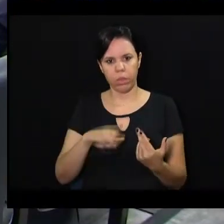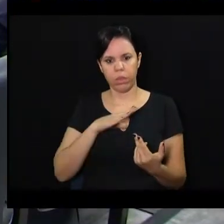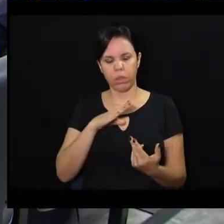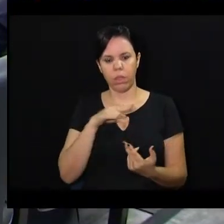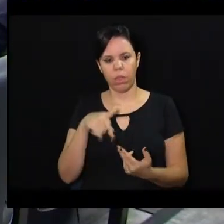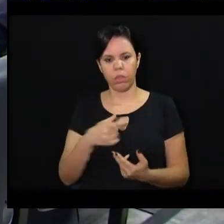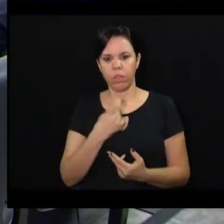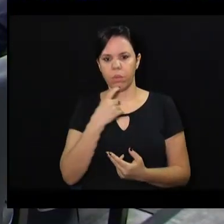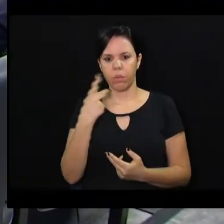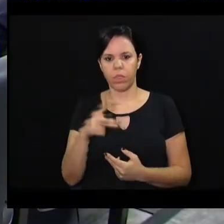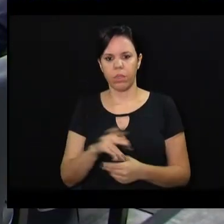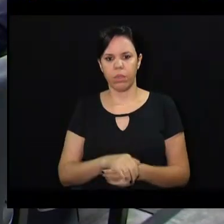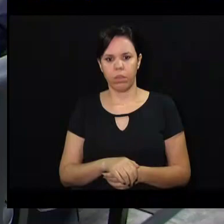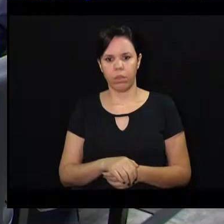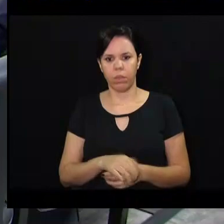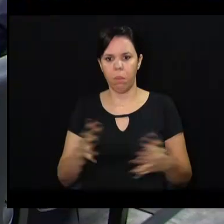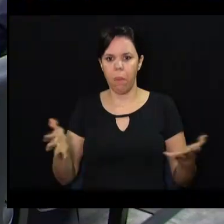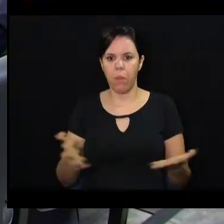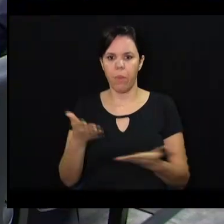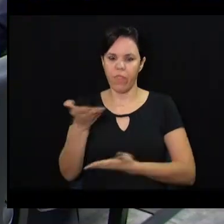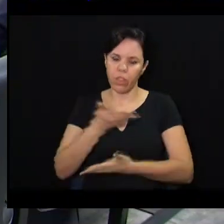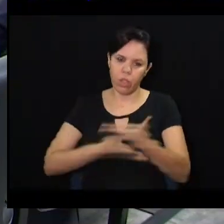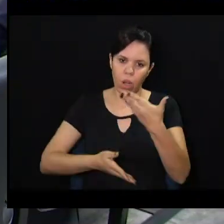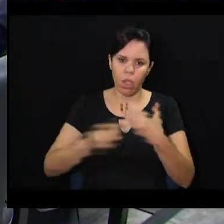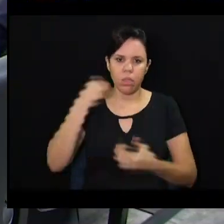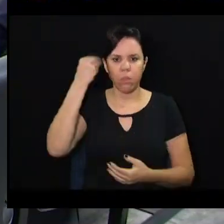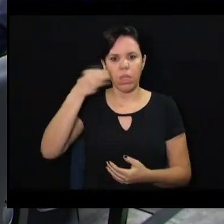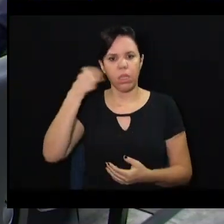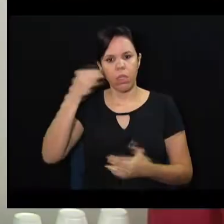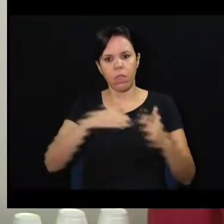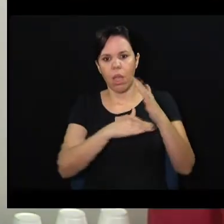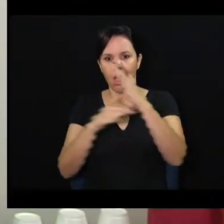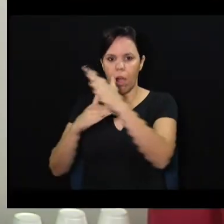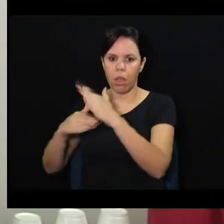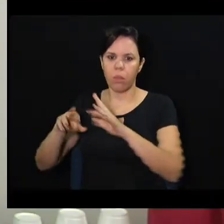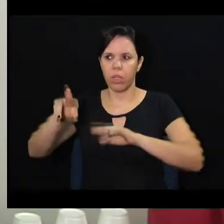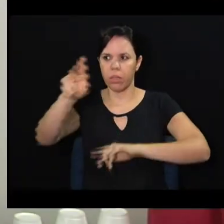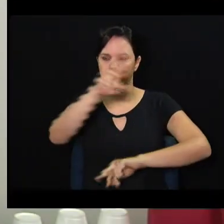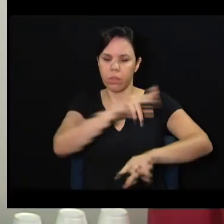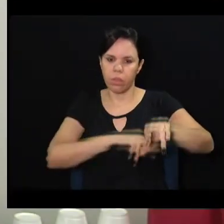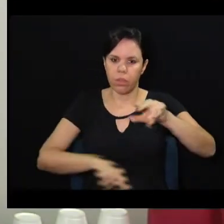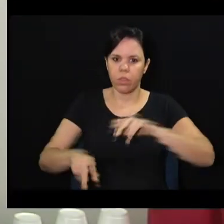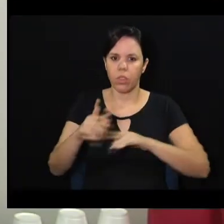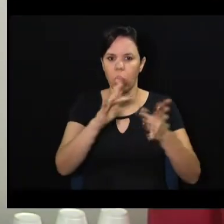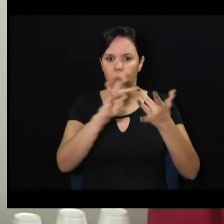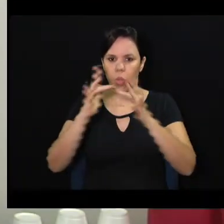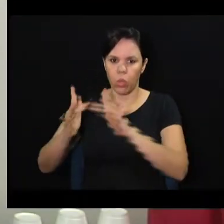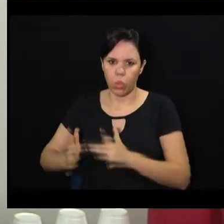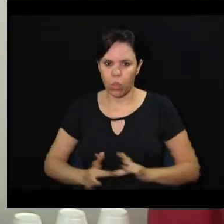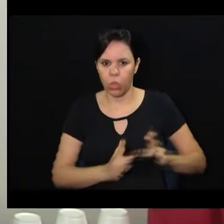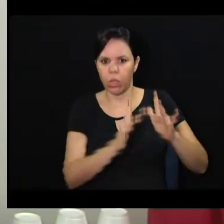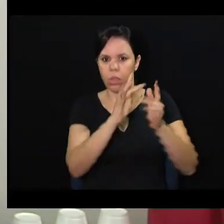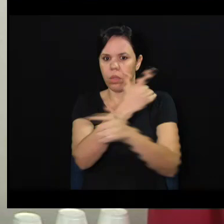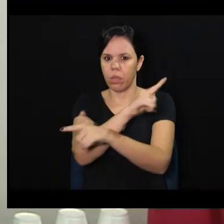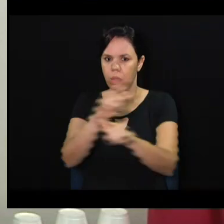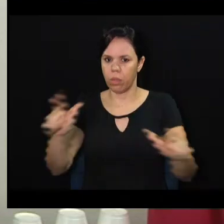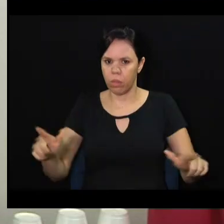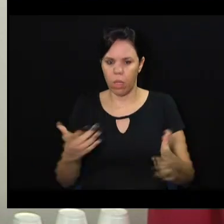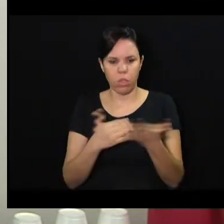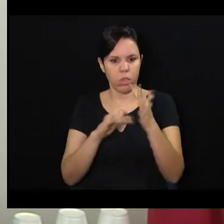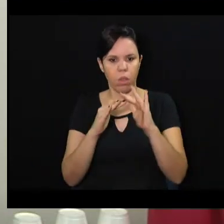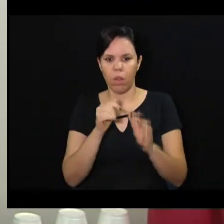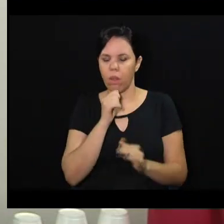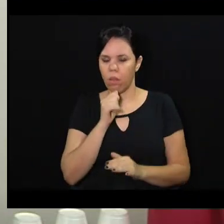além de promover a troca de experiências de outras câmaras. Nós estamos fazendo contatos com as câmaras que não tenham escolas